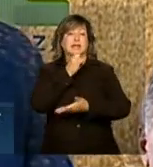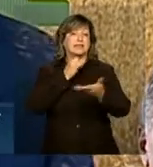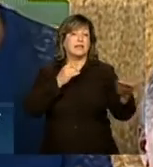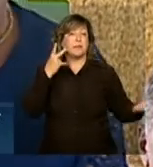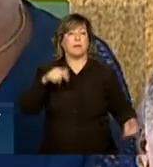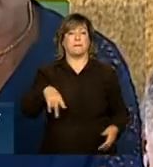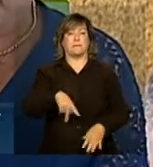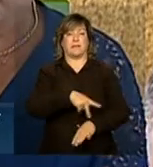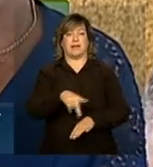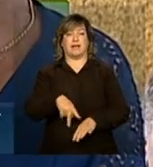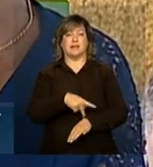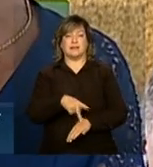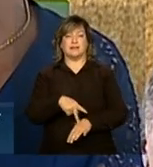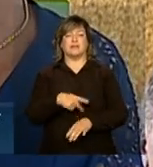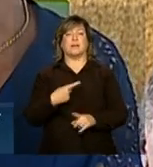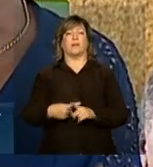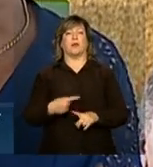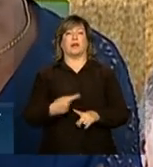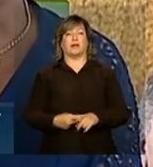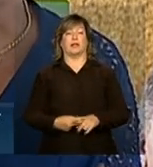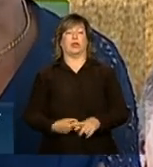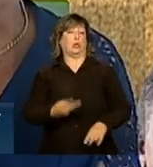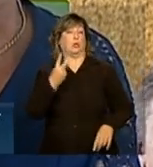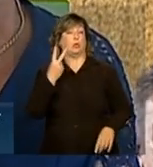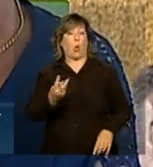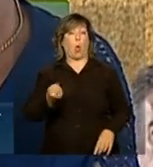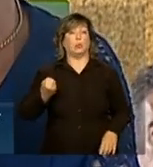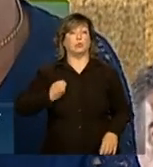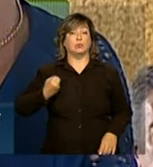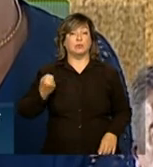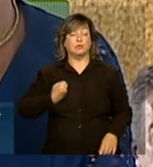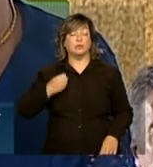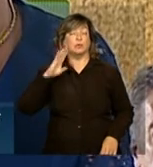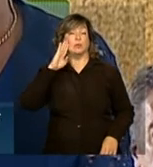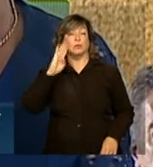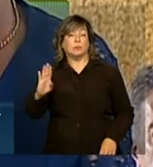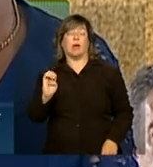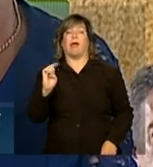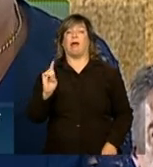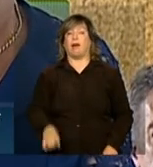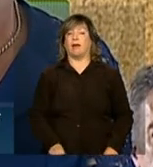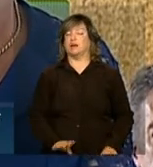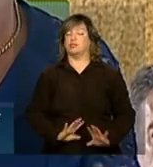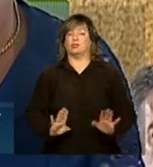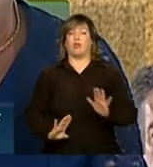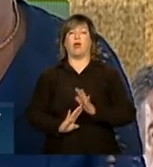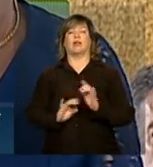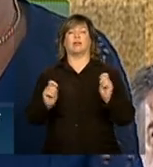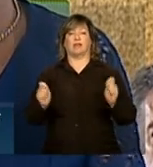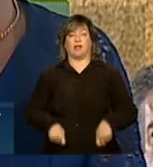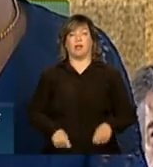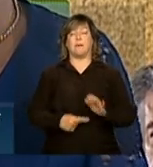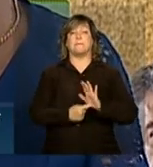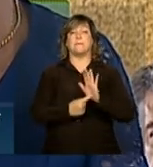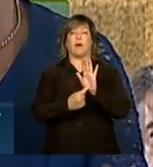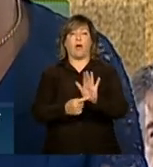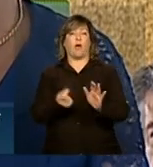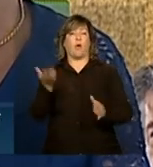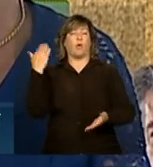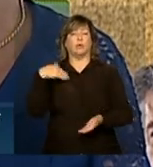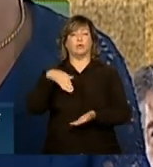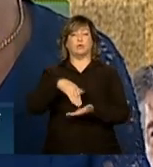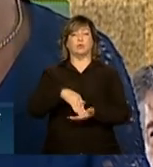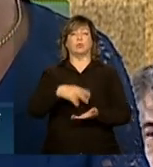um exemplo porque dois números são suficientes para mostrar, nas últimas